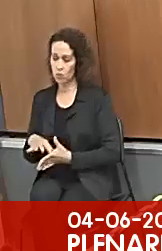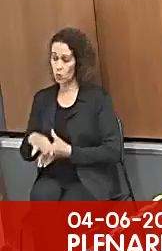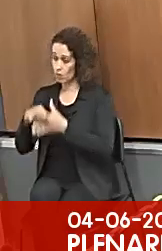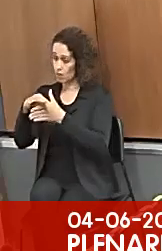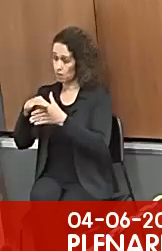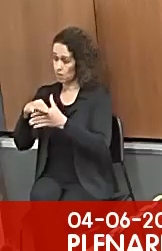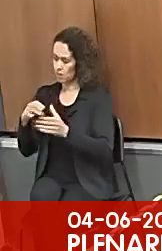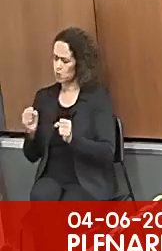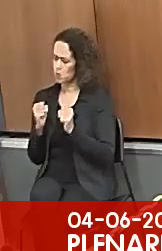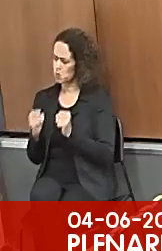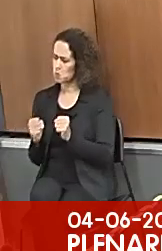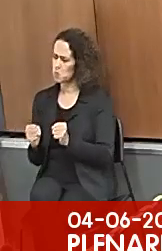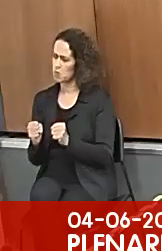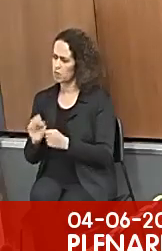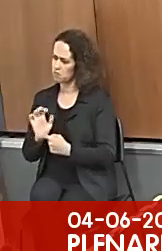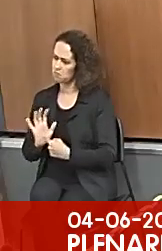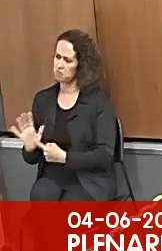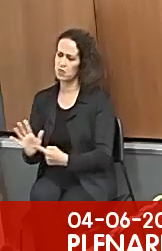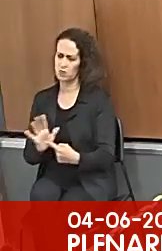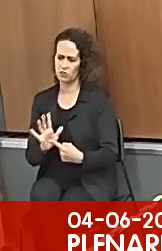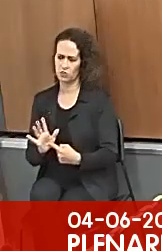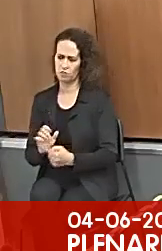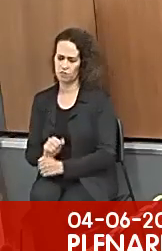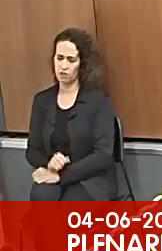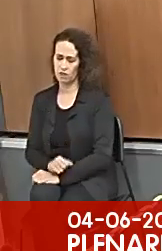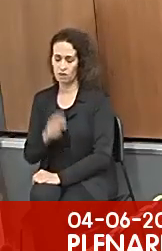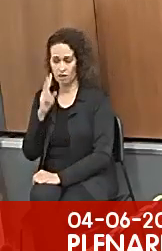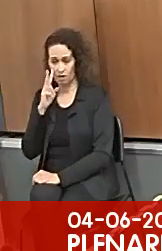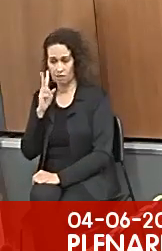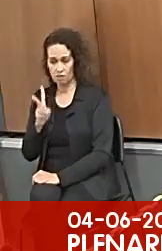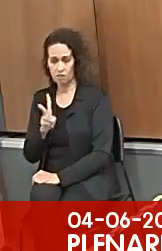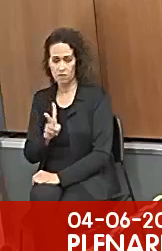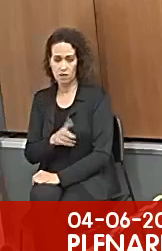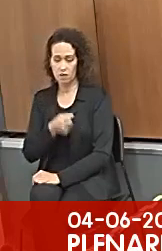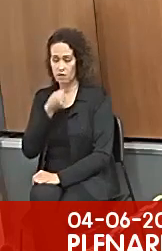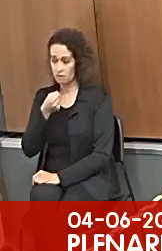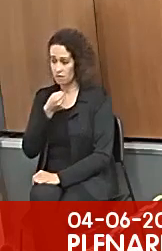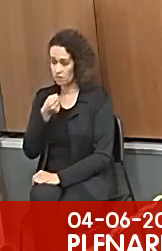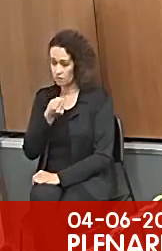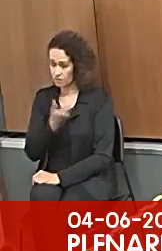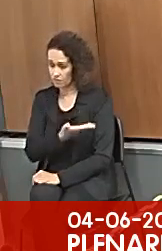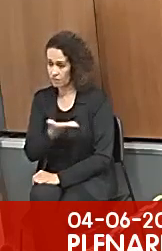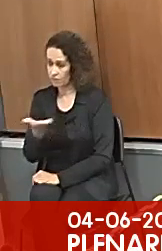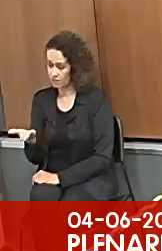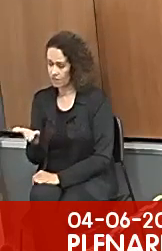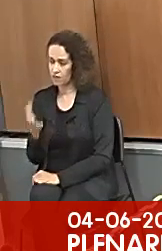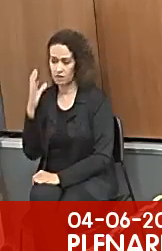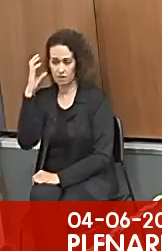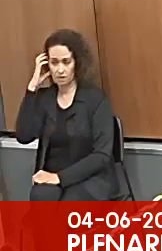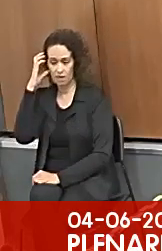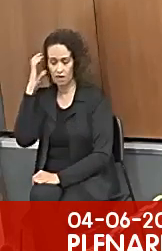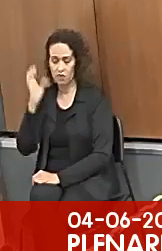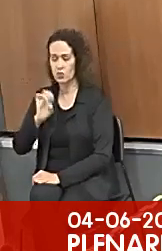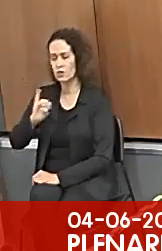muito grande. Eu ouvi entrevista de vocês, algumas de vocês, na Rádio Itatiaia, vocês foram lá.